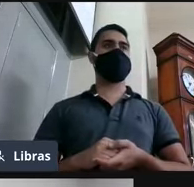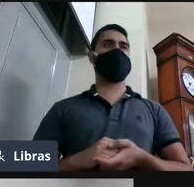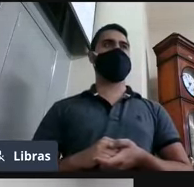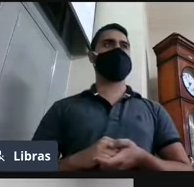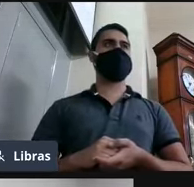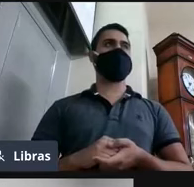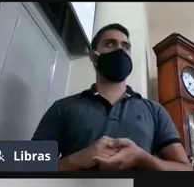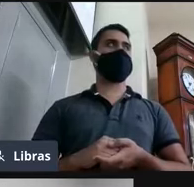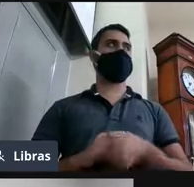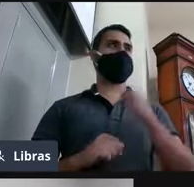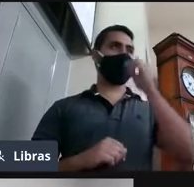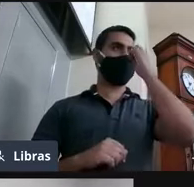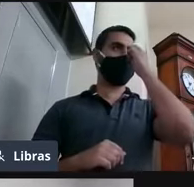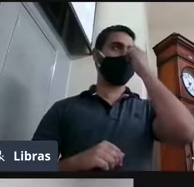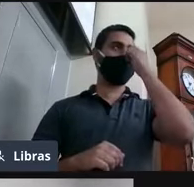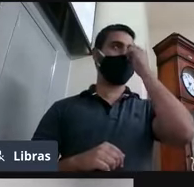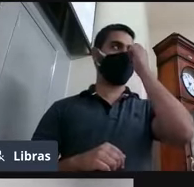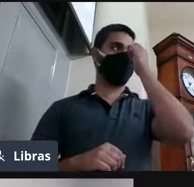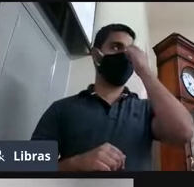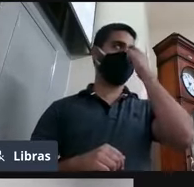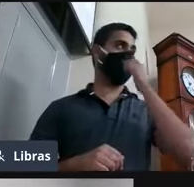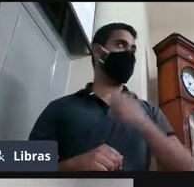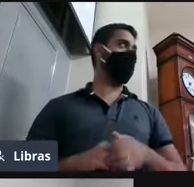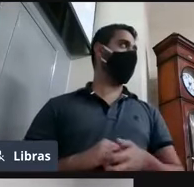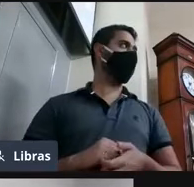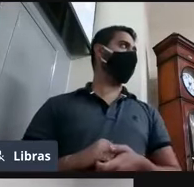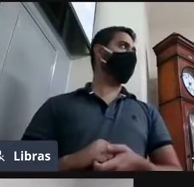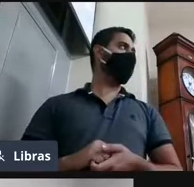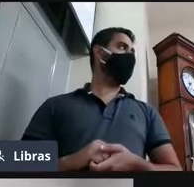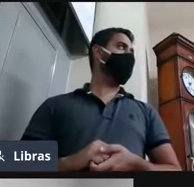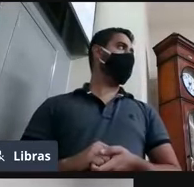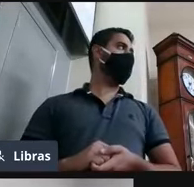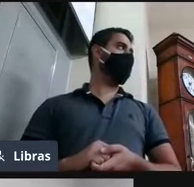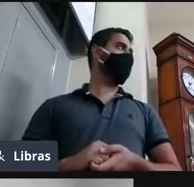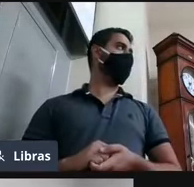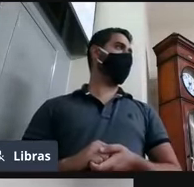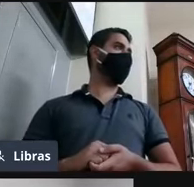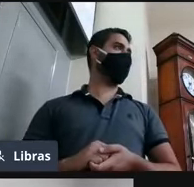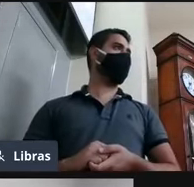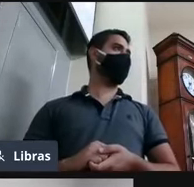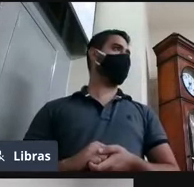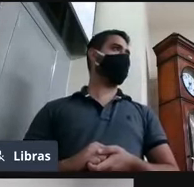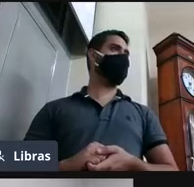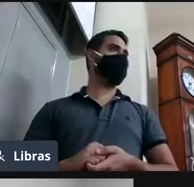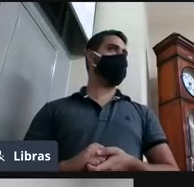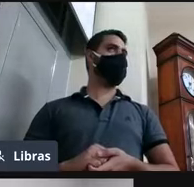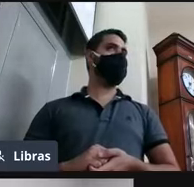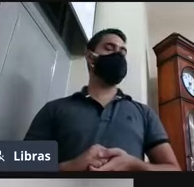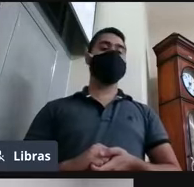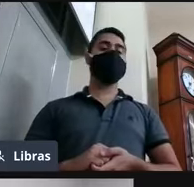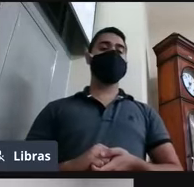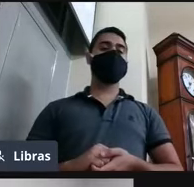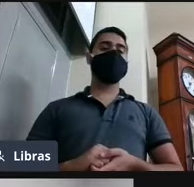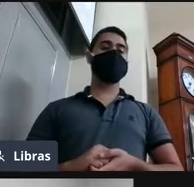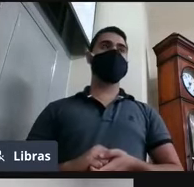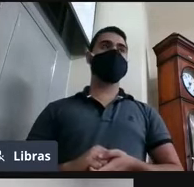vira bate-papo. O procurador fala, o senhor questiona, e a gente,